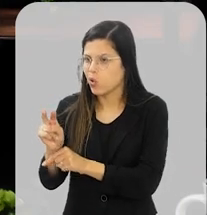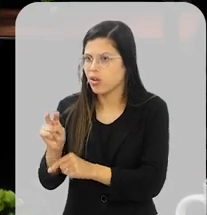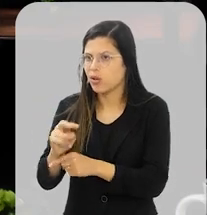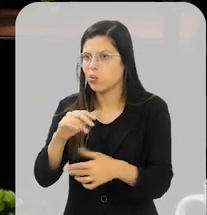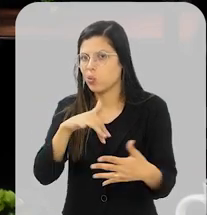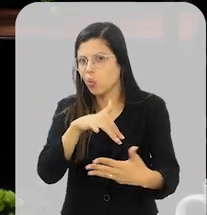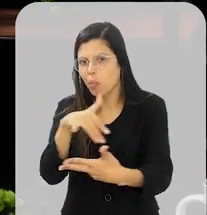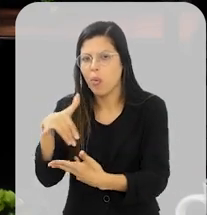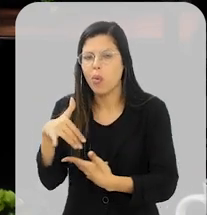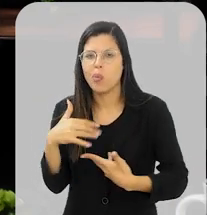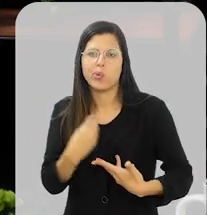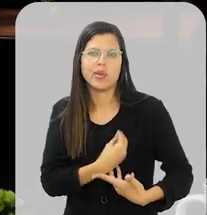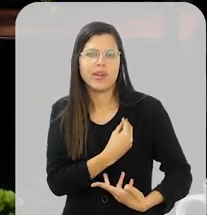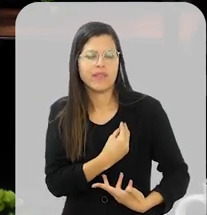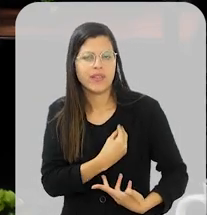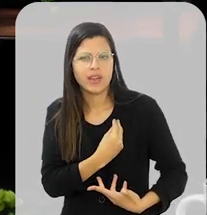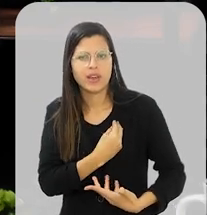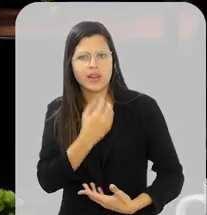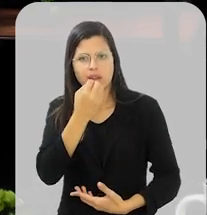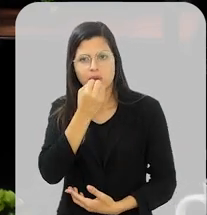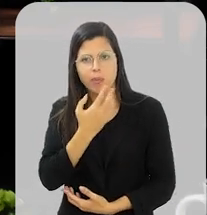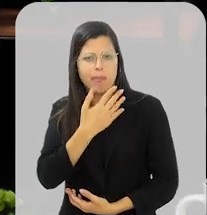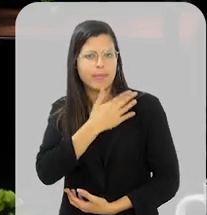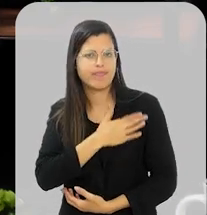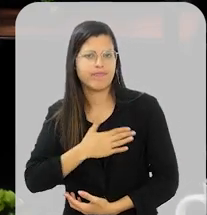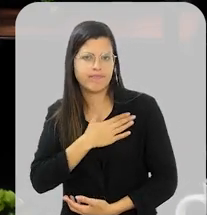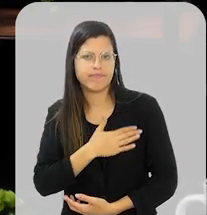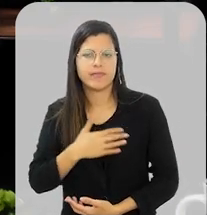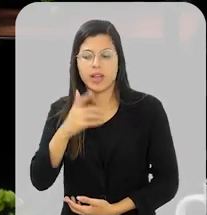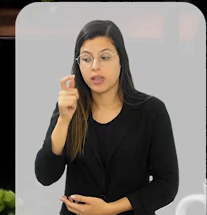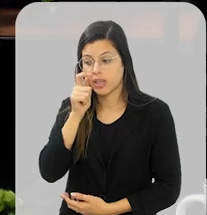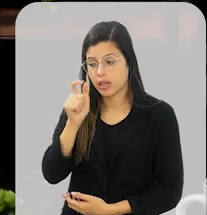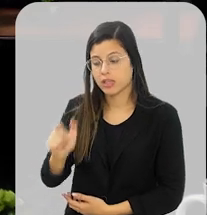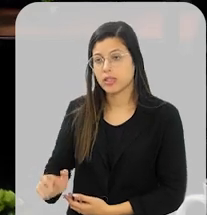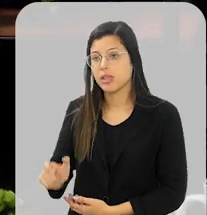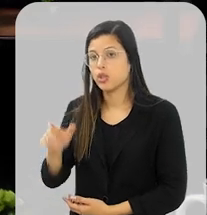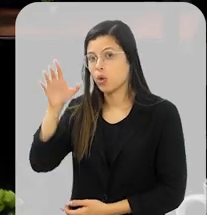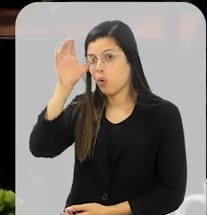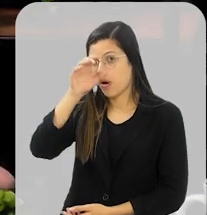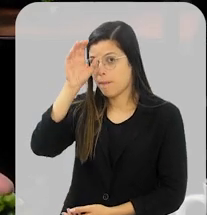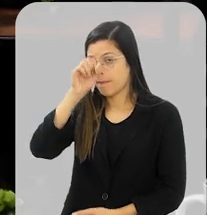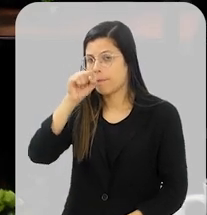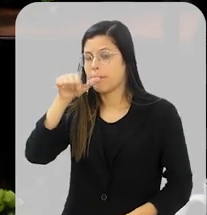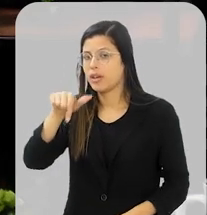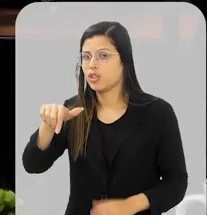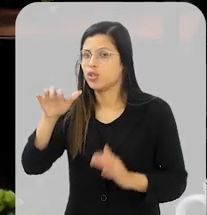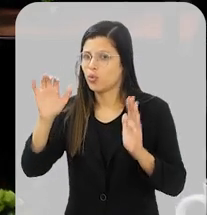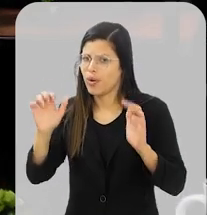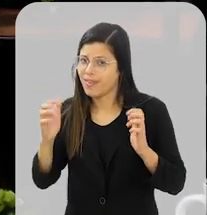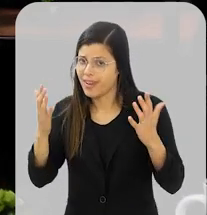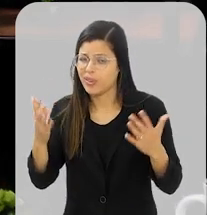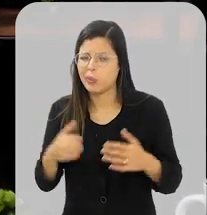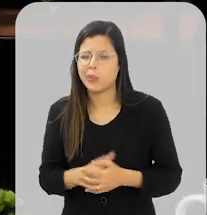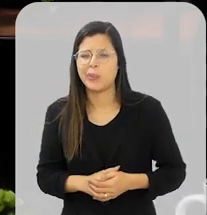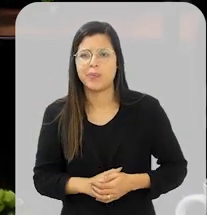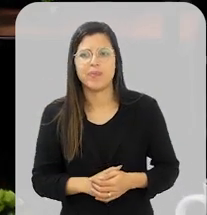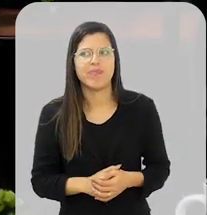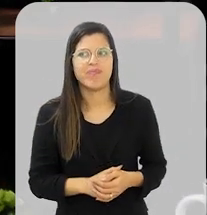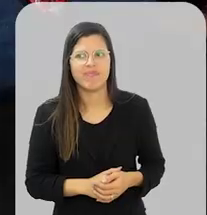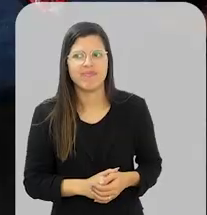da sua vida, do seu bem-estar. Né? E isso é bastante interessante. E eu aprendi isso na Expo